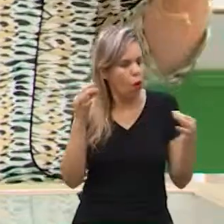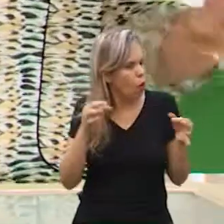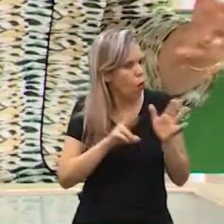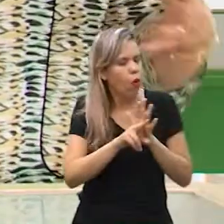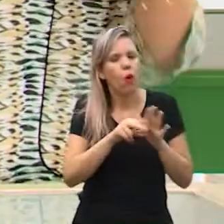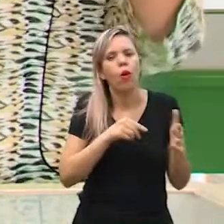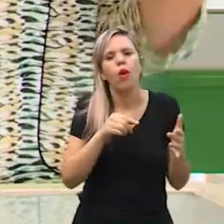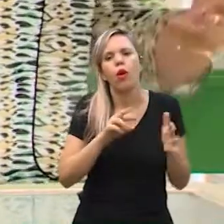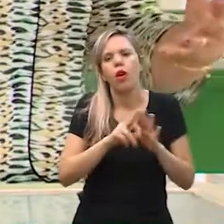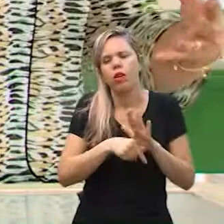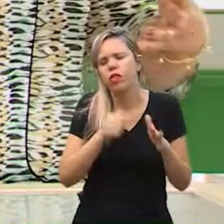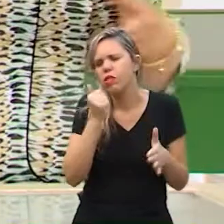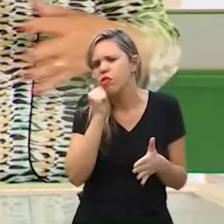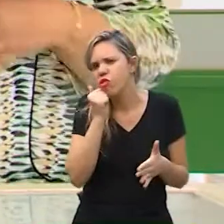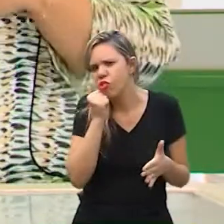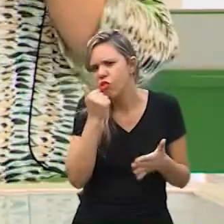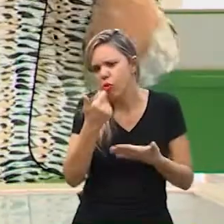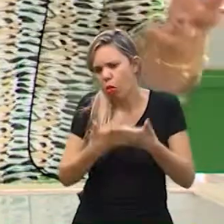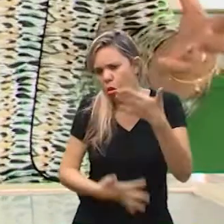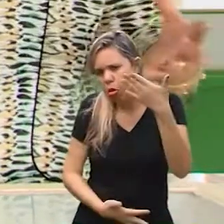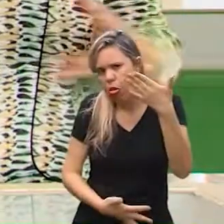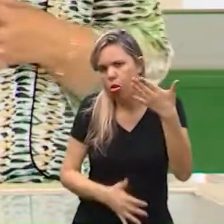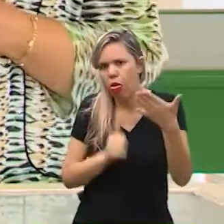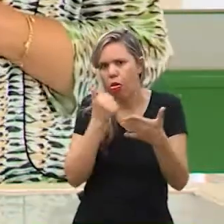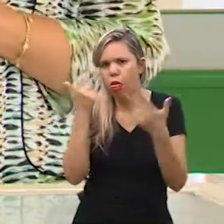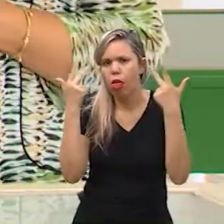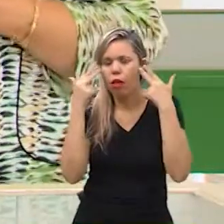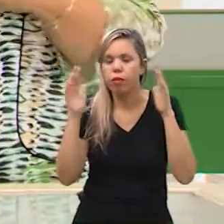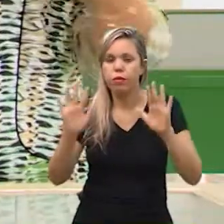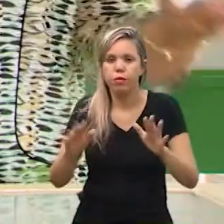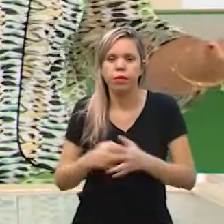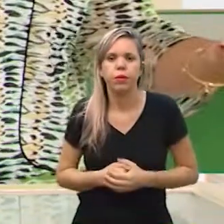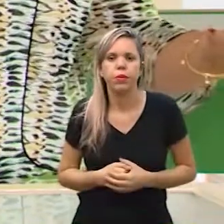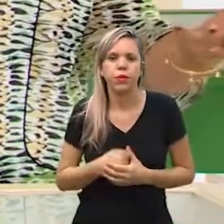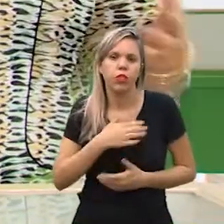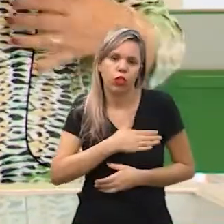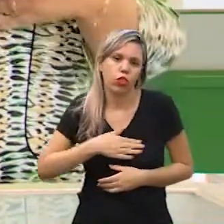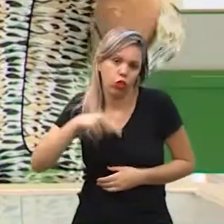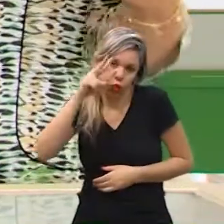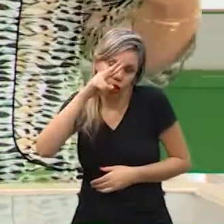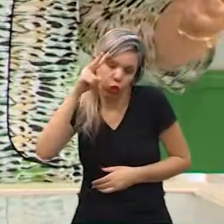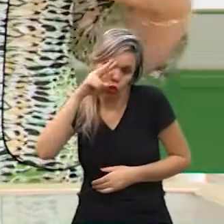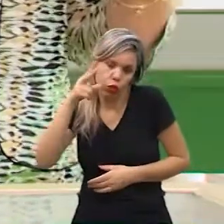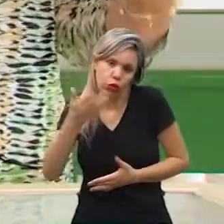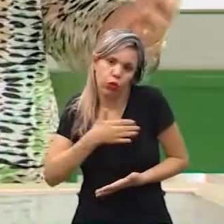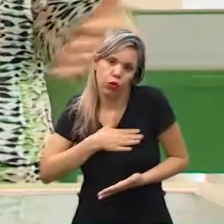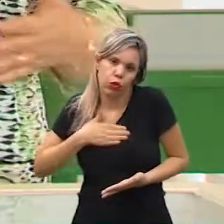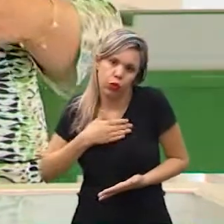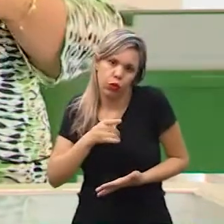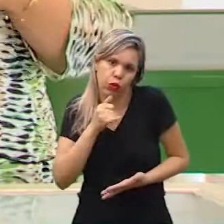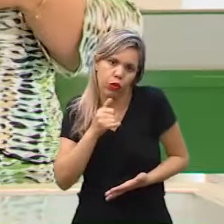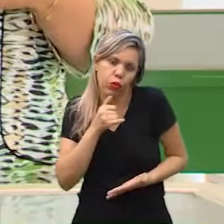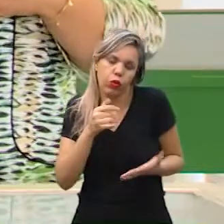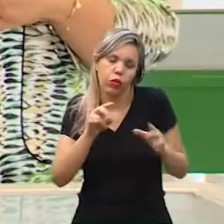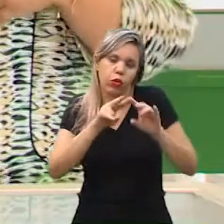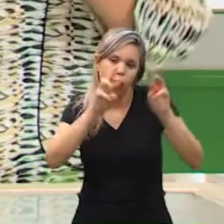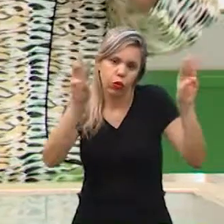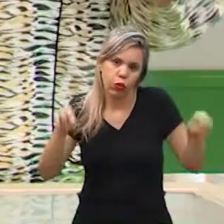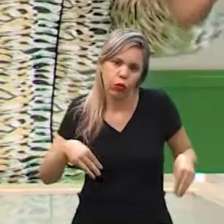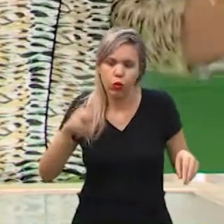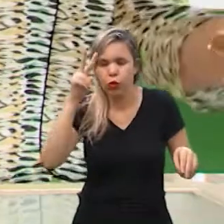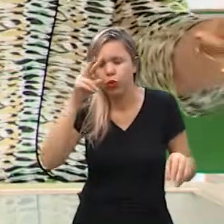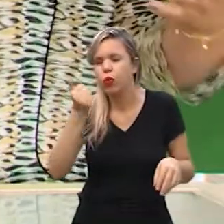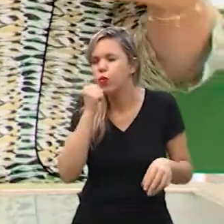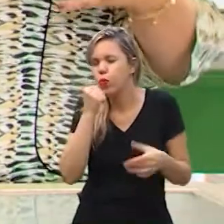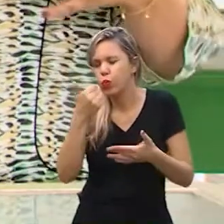museu de biologia, de ciências, né? Ciências naturais. Quem gosta de história vai preferir um museu de história,